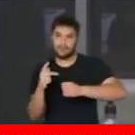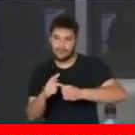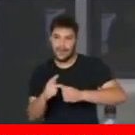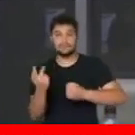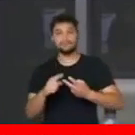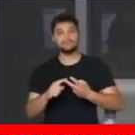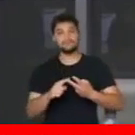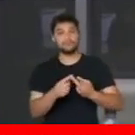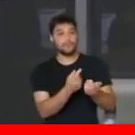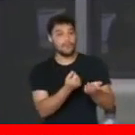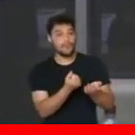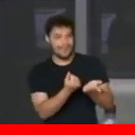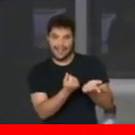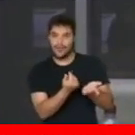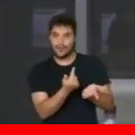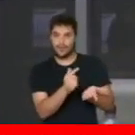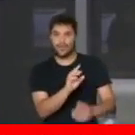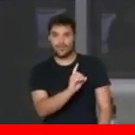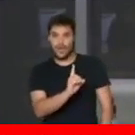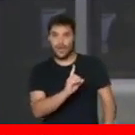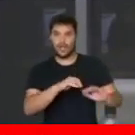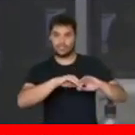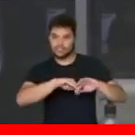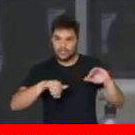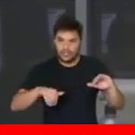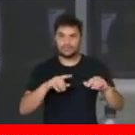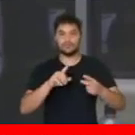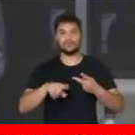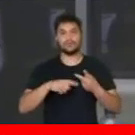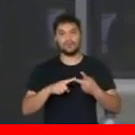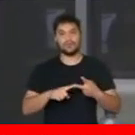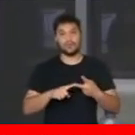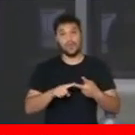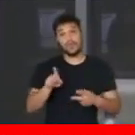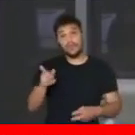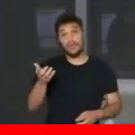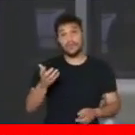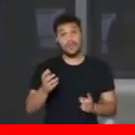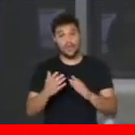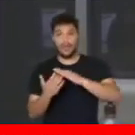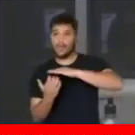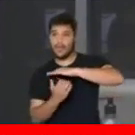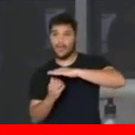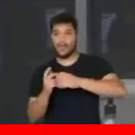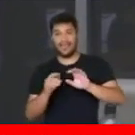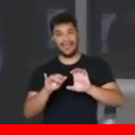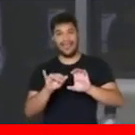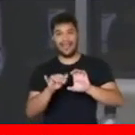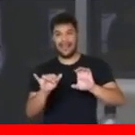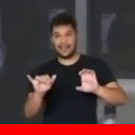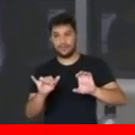desdolarizando o custo, desdolarizando o preço, ele quer agora vender a Eletrobras, queimar